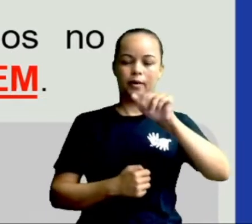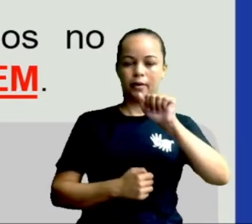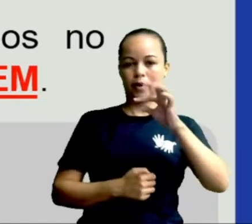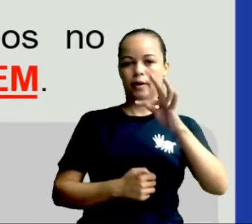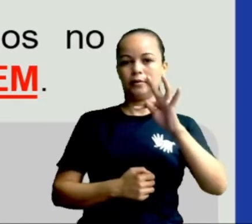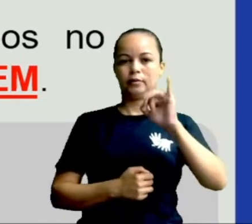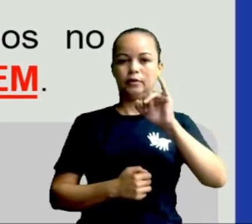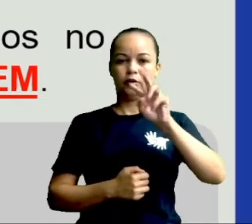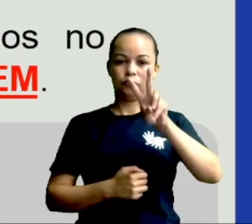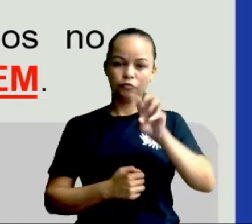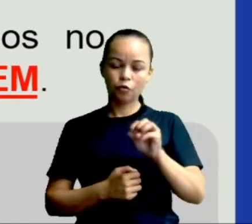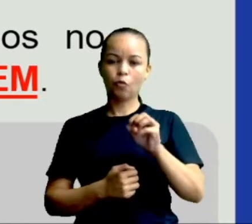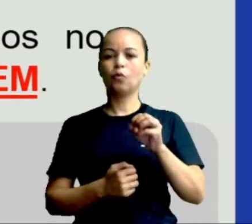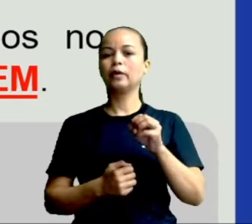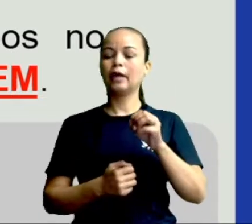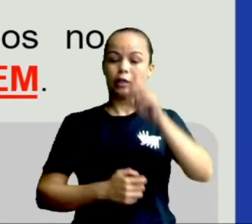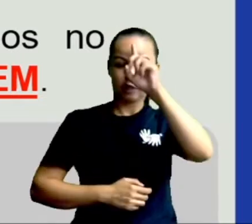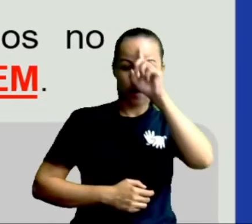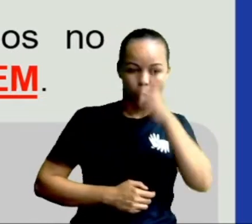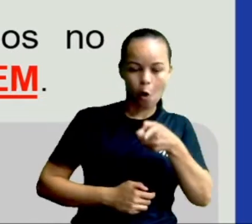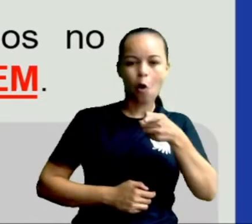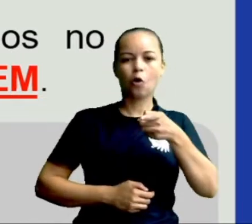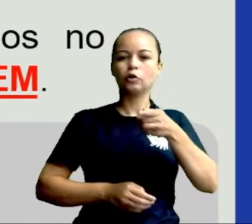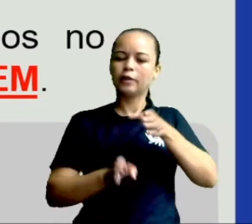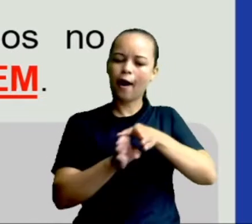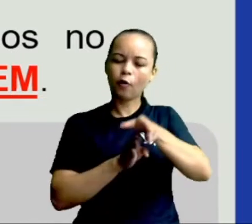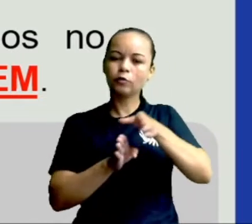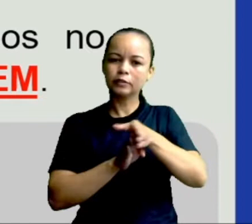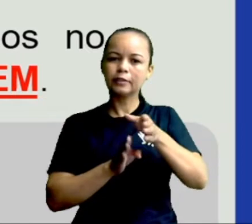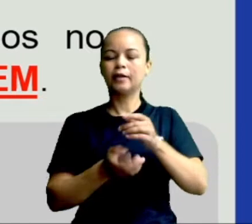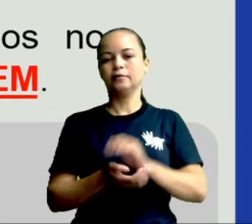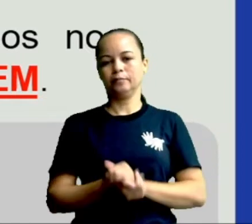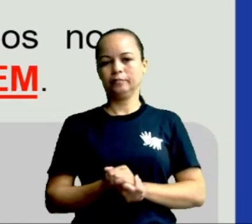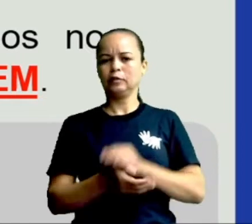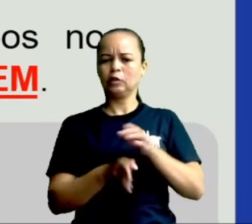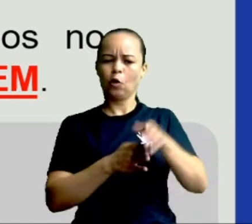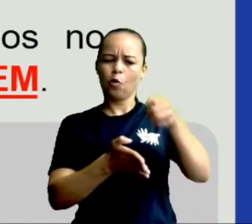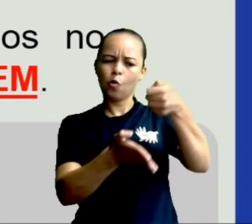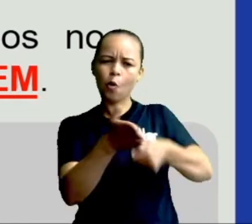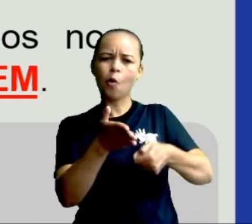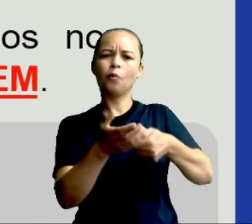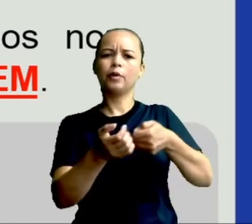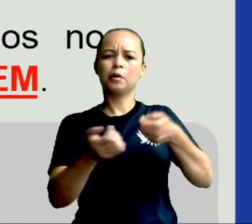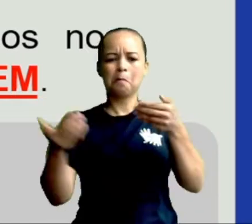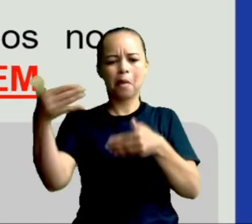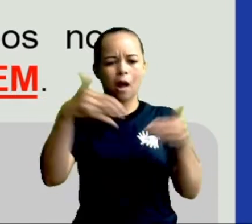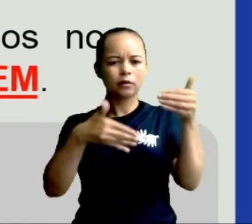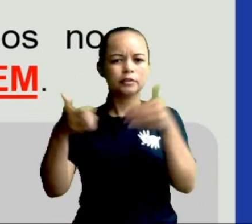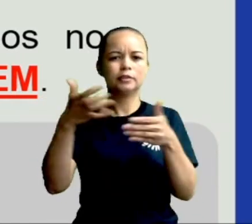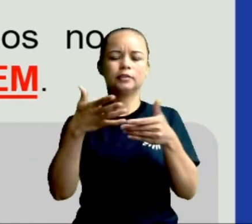de ordem e de aconselhamento. Faça, compre,